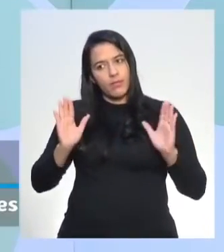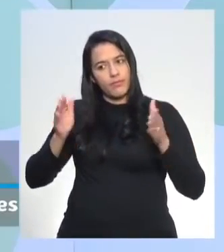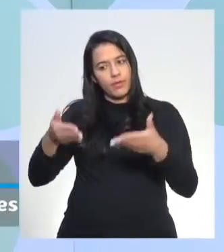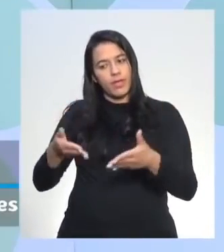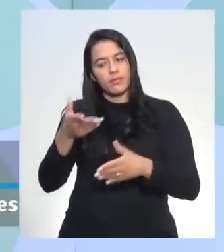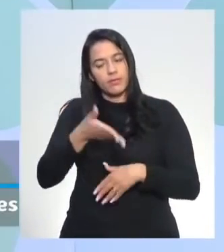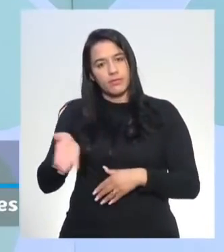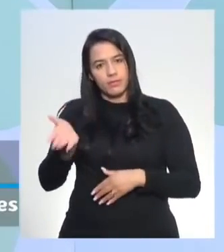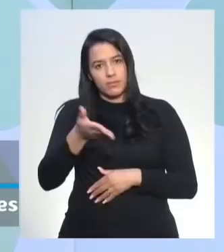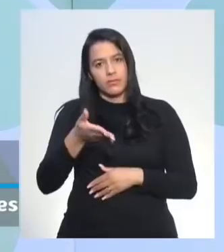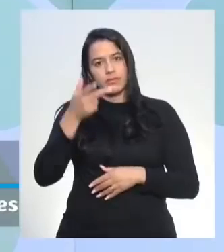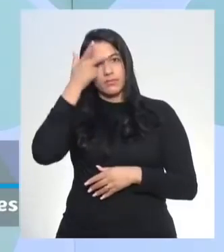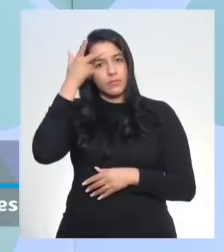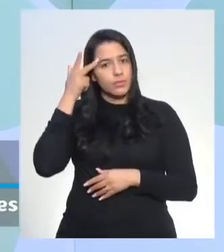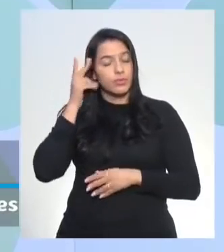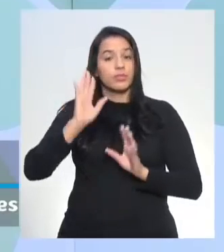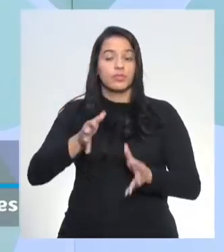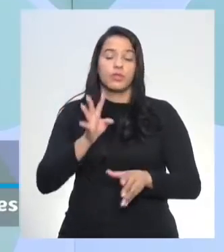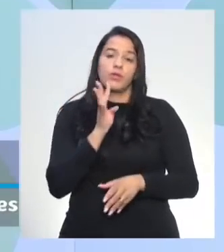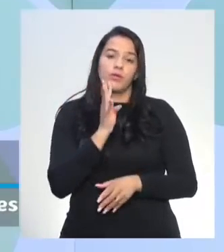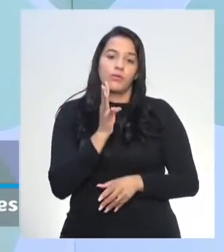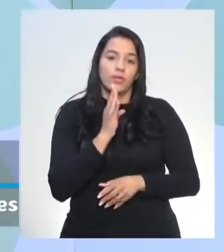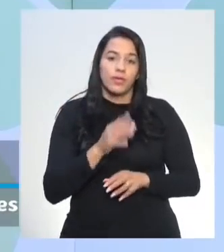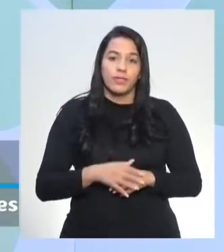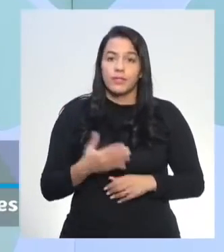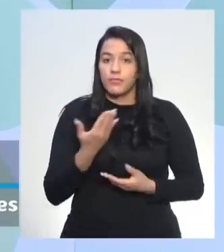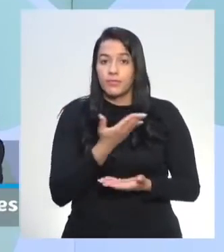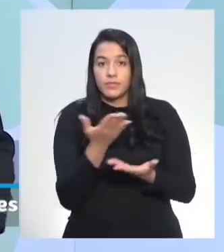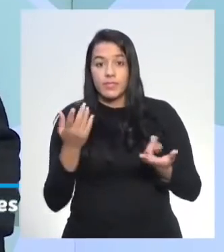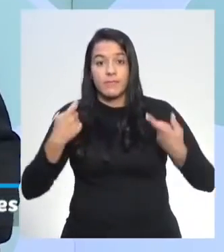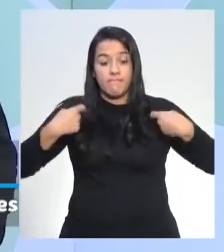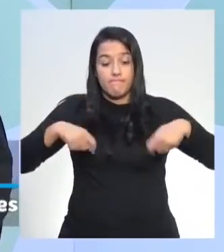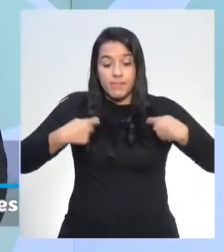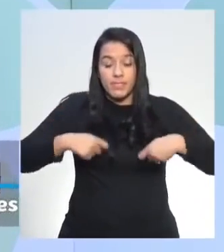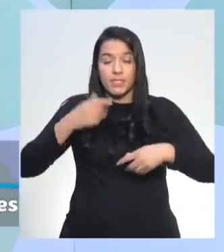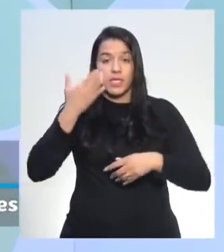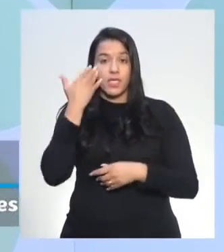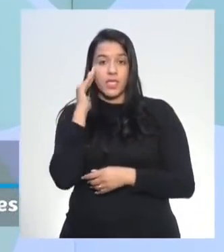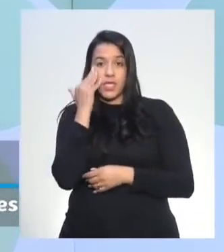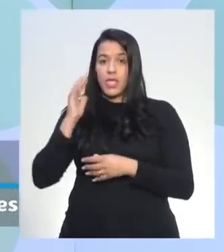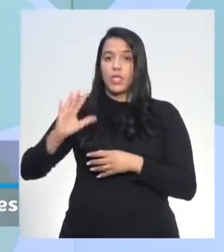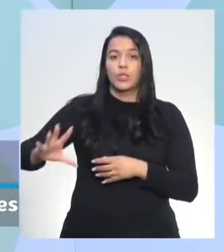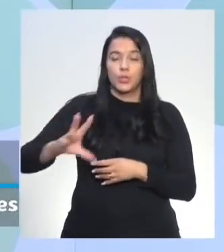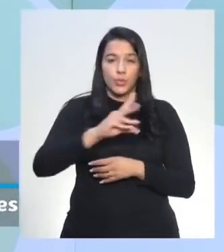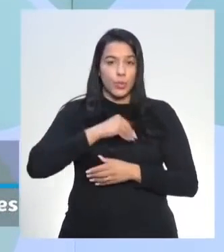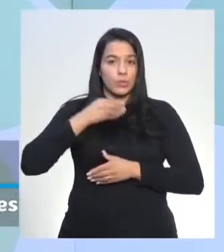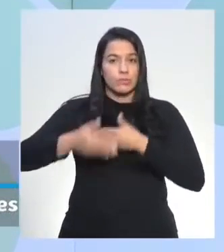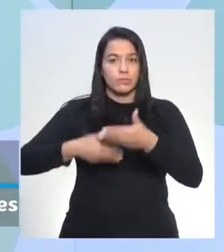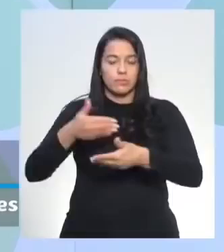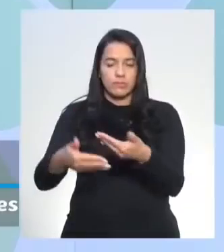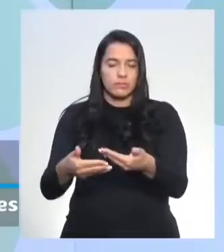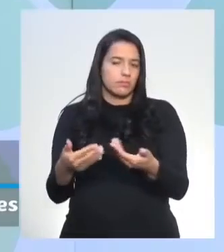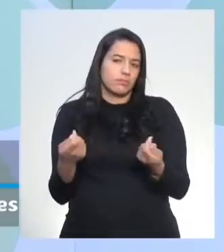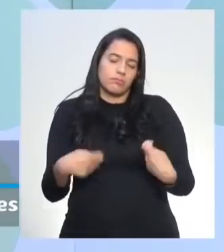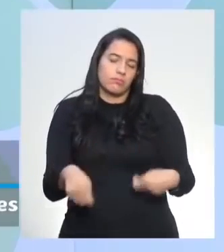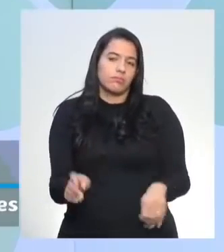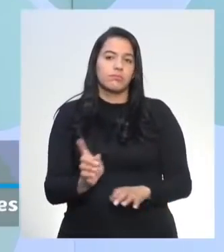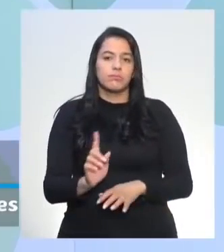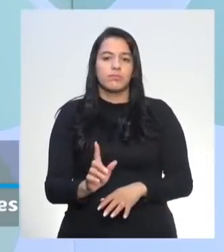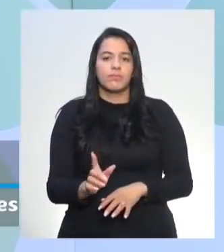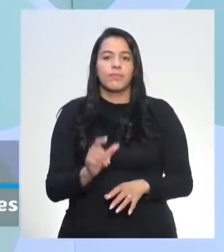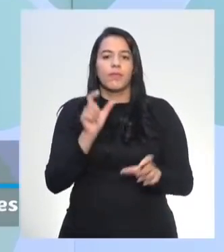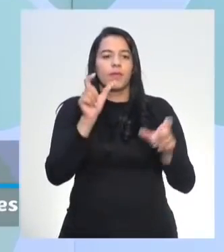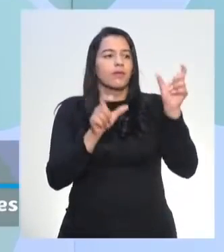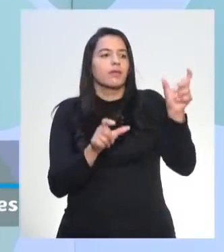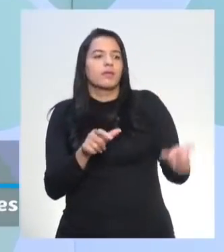a gente falou no começo, não ficou tão claro para aquele que precisa entender o assunto, todo o processo. Então, por exemplo, eu cheguei, quem é